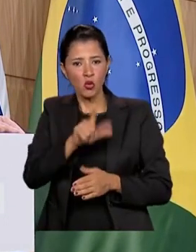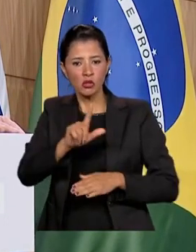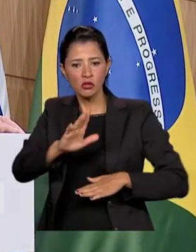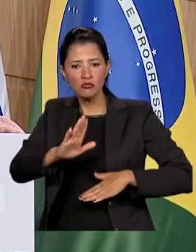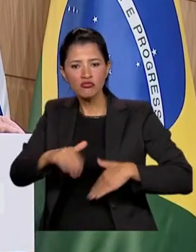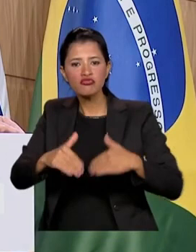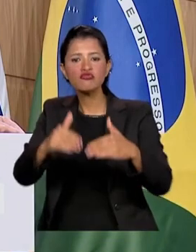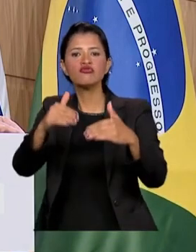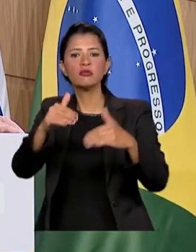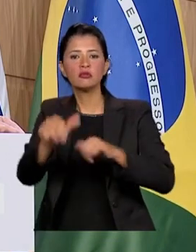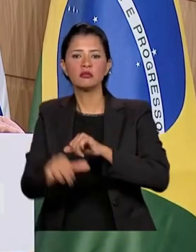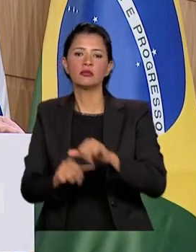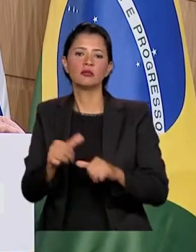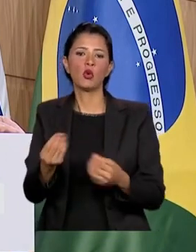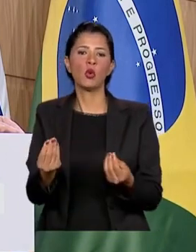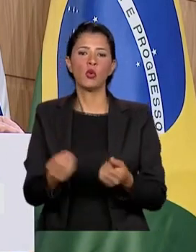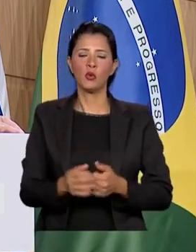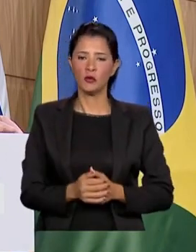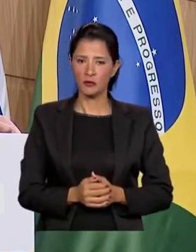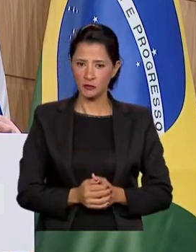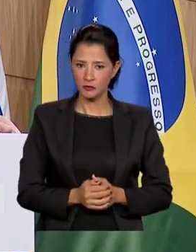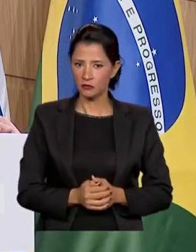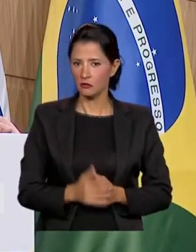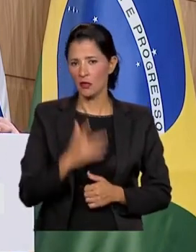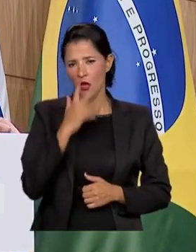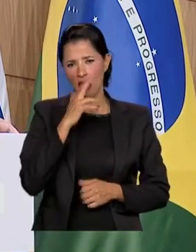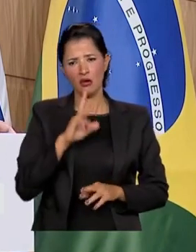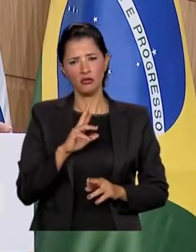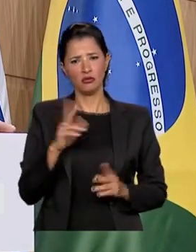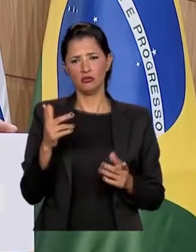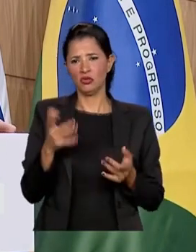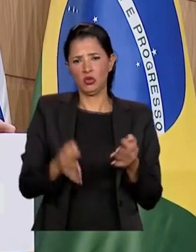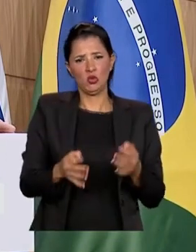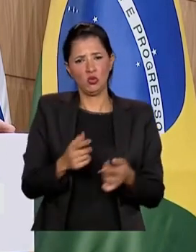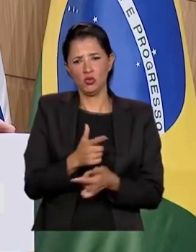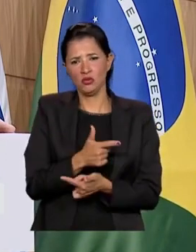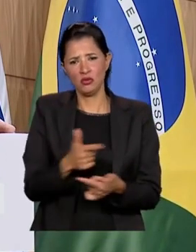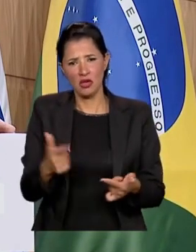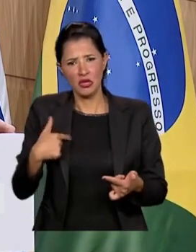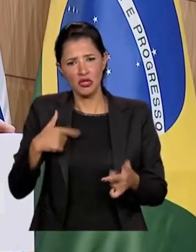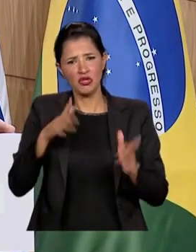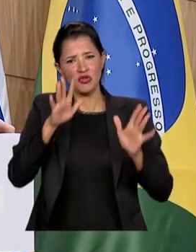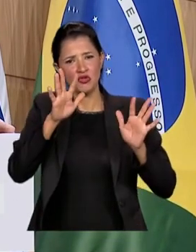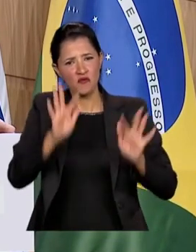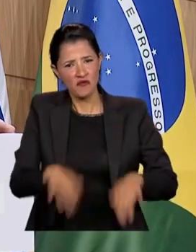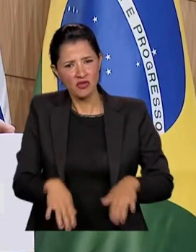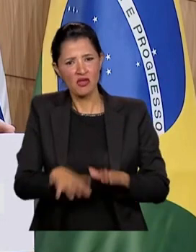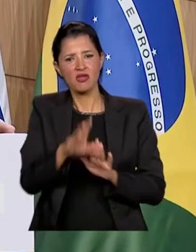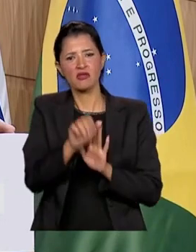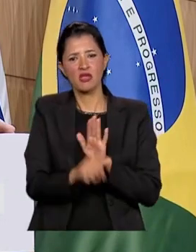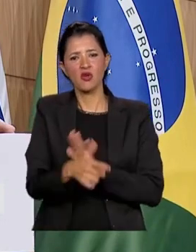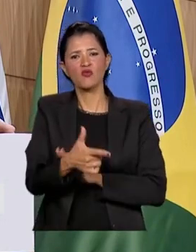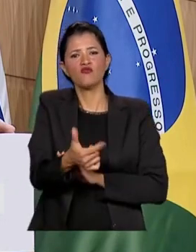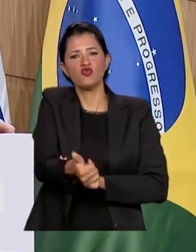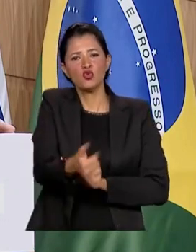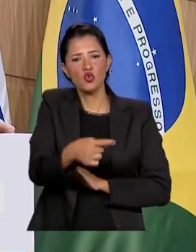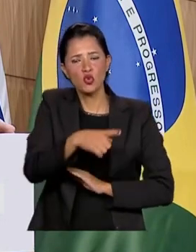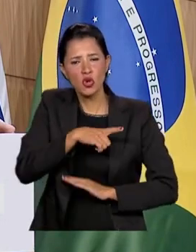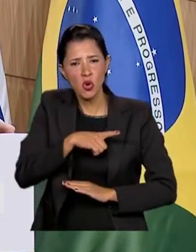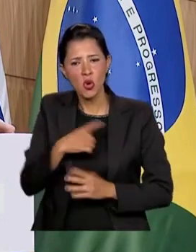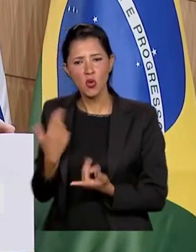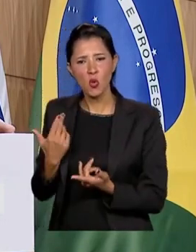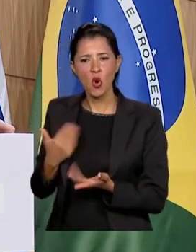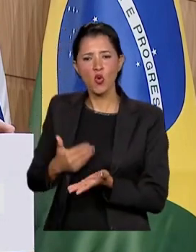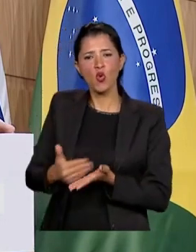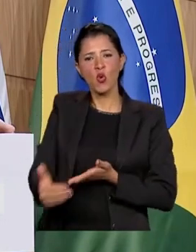desenvolver. E eu acho que não é justo a gente terminar o século XXI como